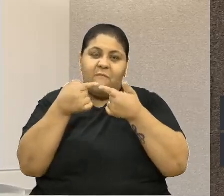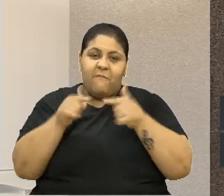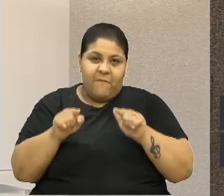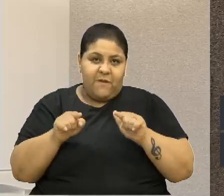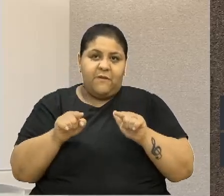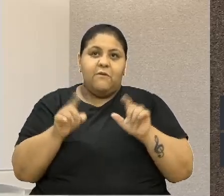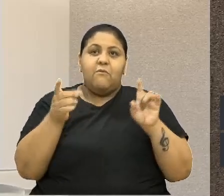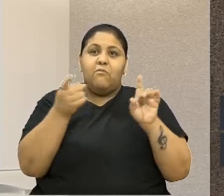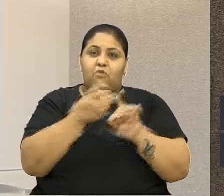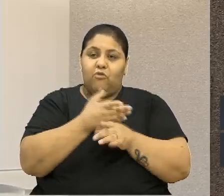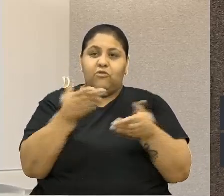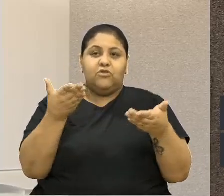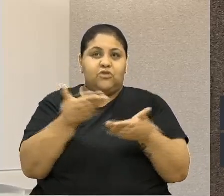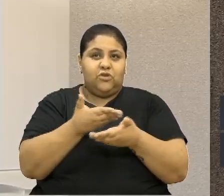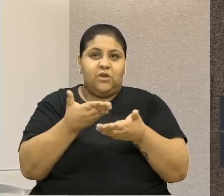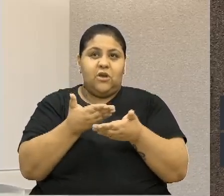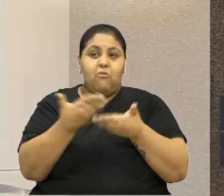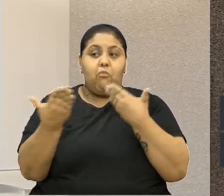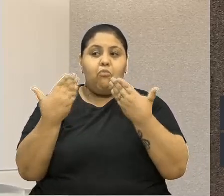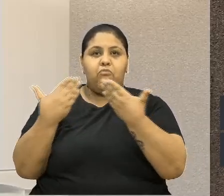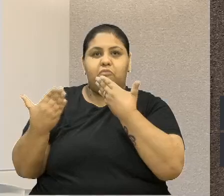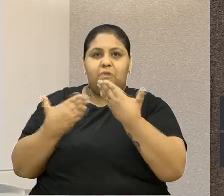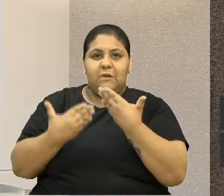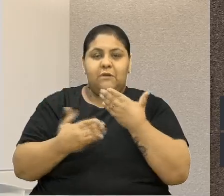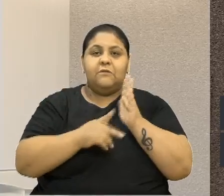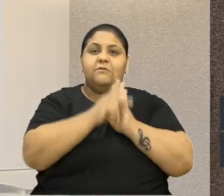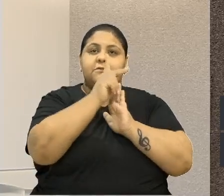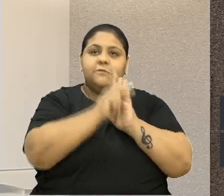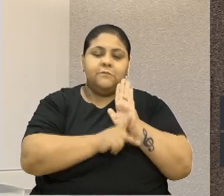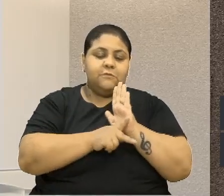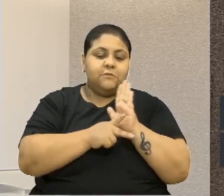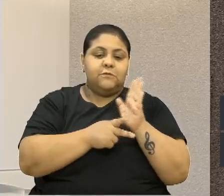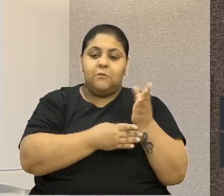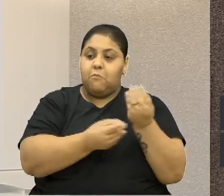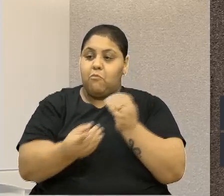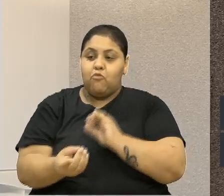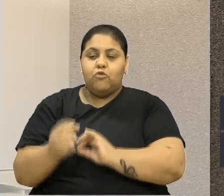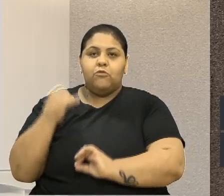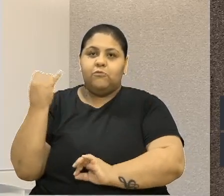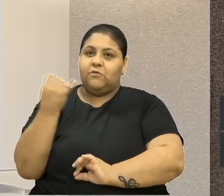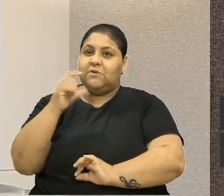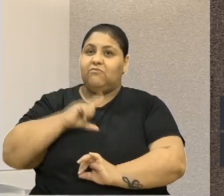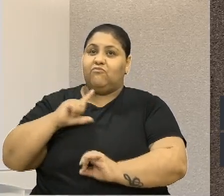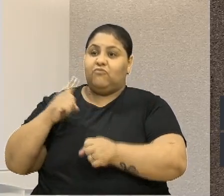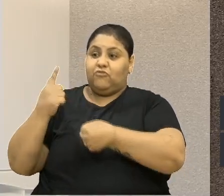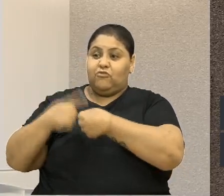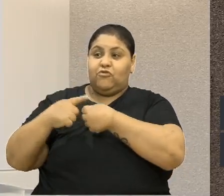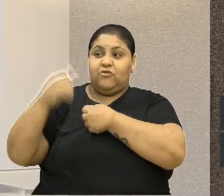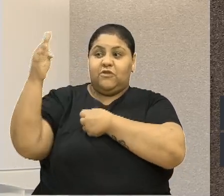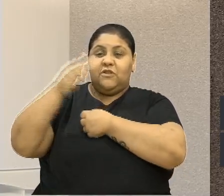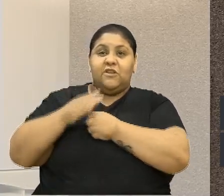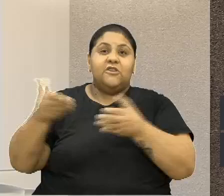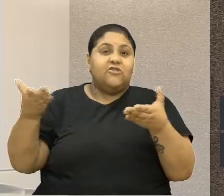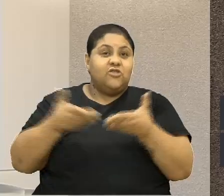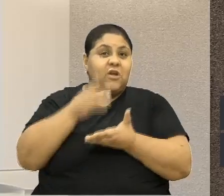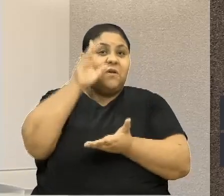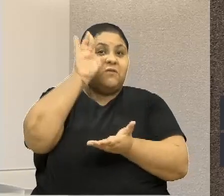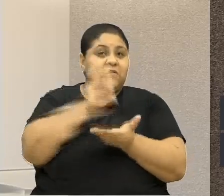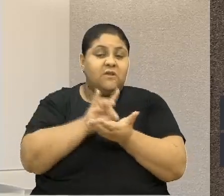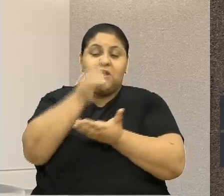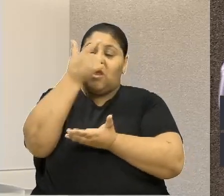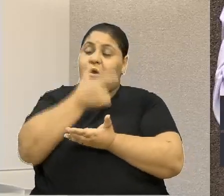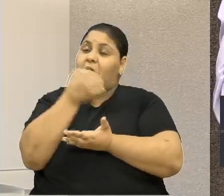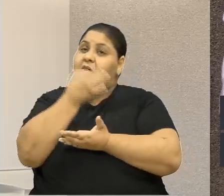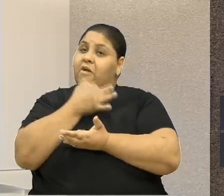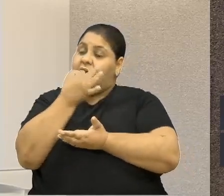radar e já estava em conversação. É um projeto muito interessante, tem cidades do Brasil que já estão aplicando. Eu acho que